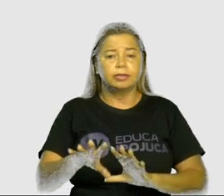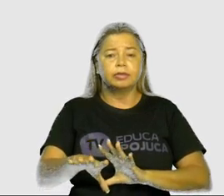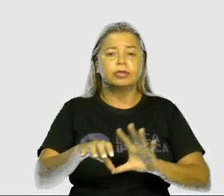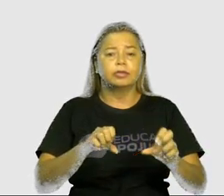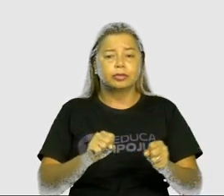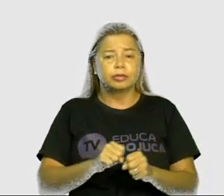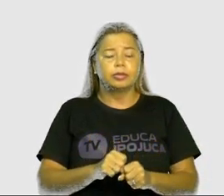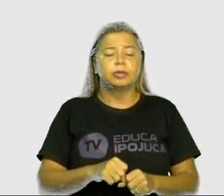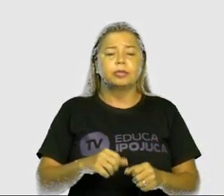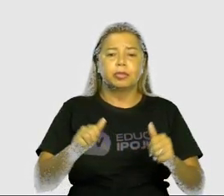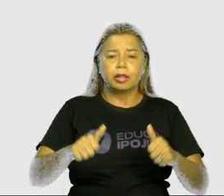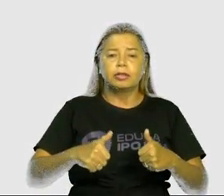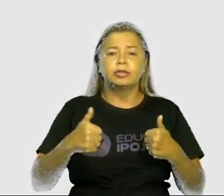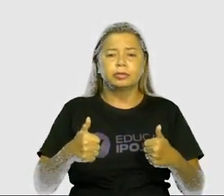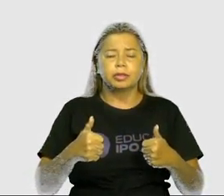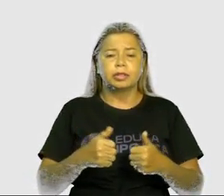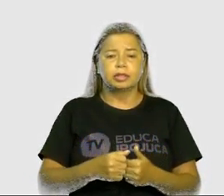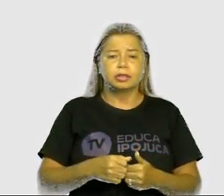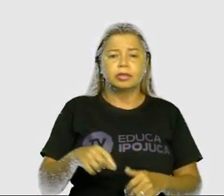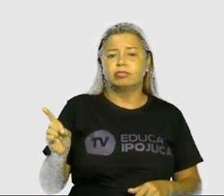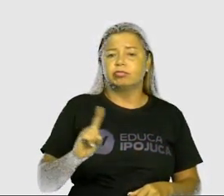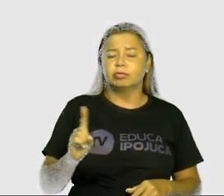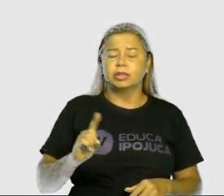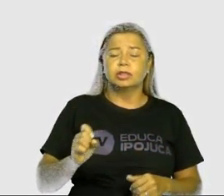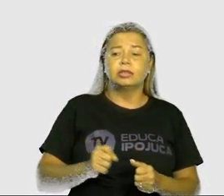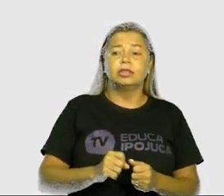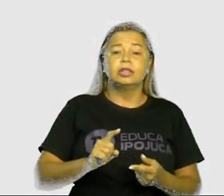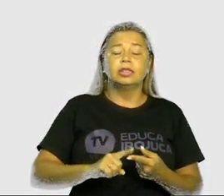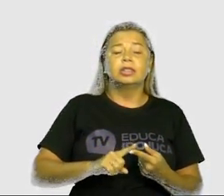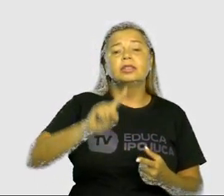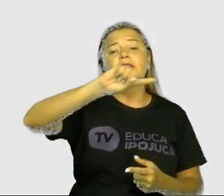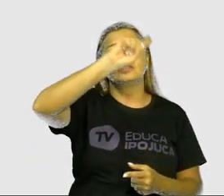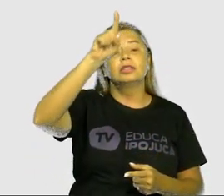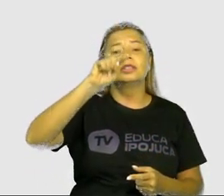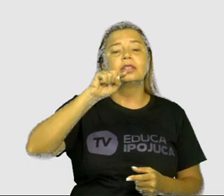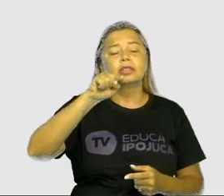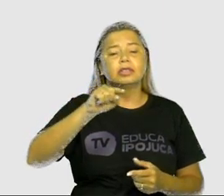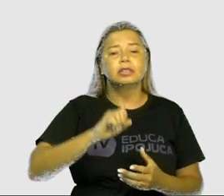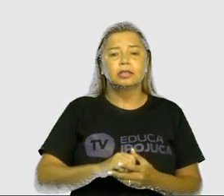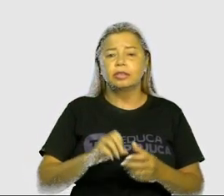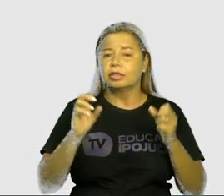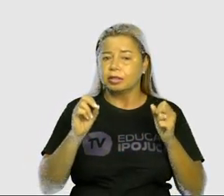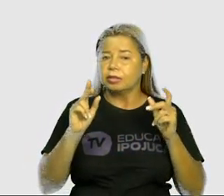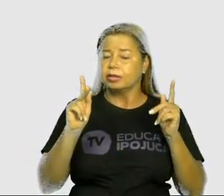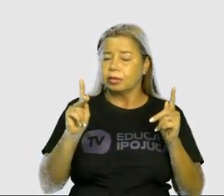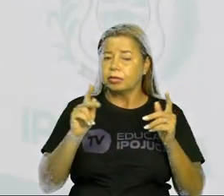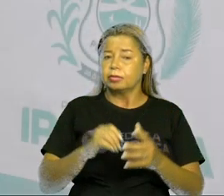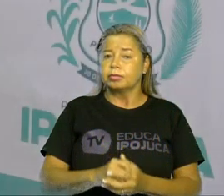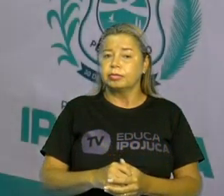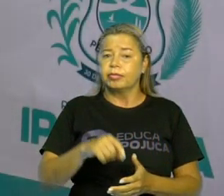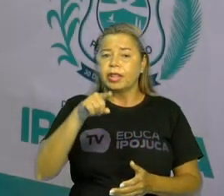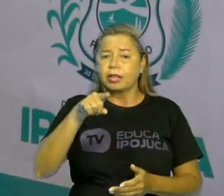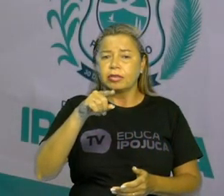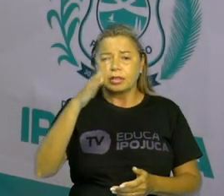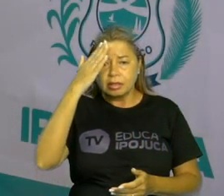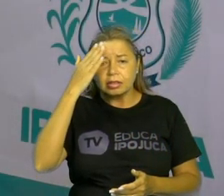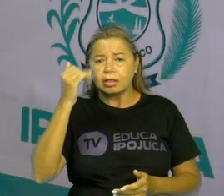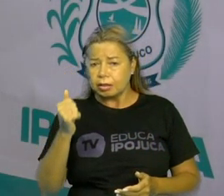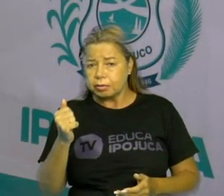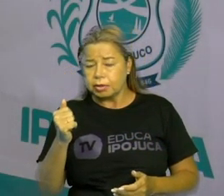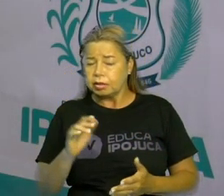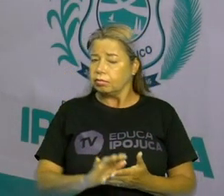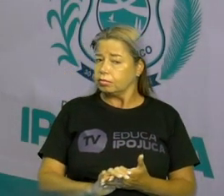a negativa e também a em interrogativa tá tranquilo até aí já sabem né Se tiverem